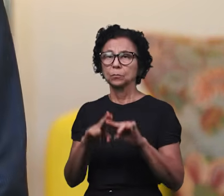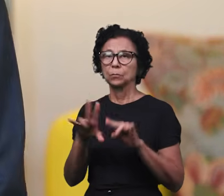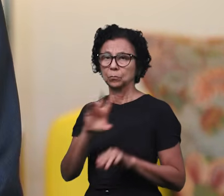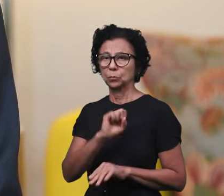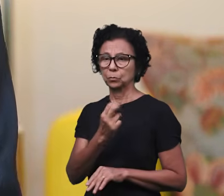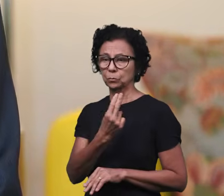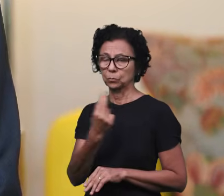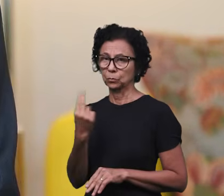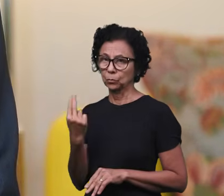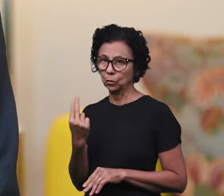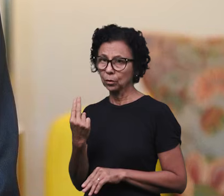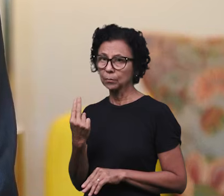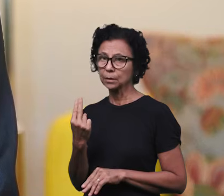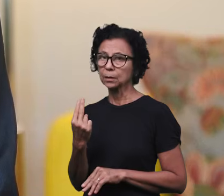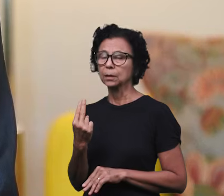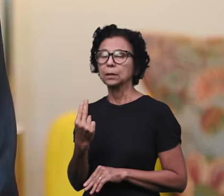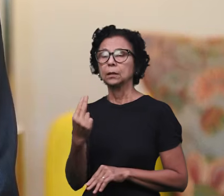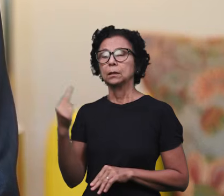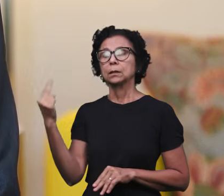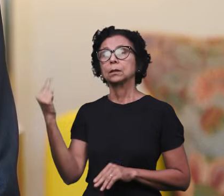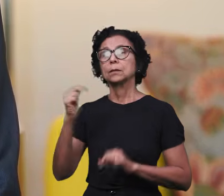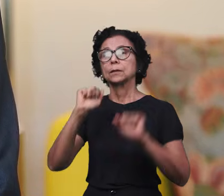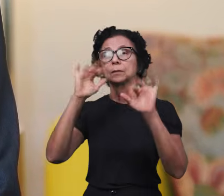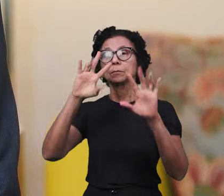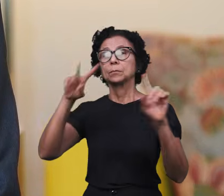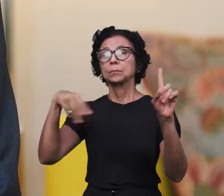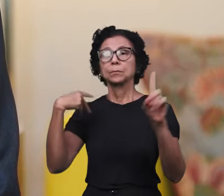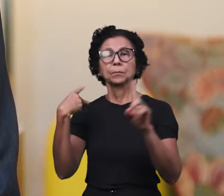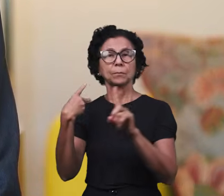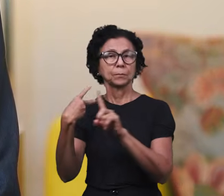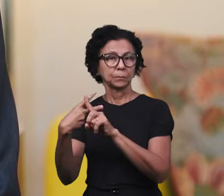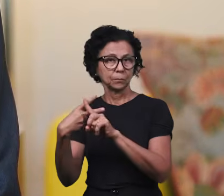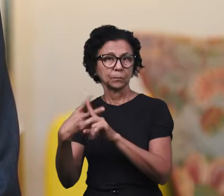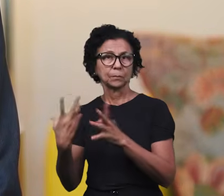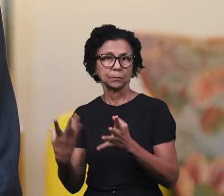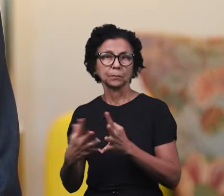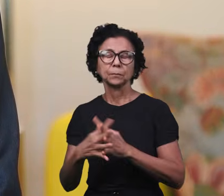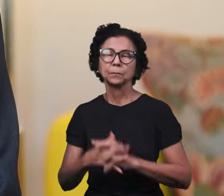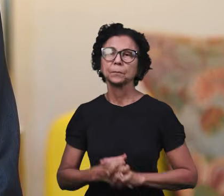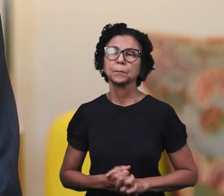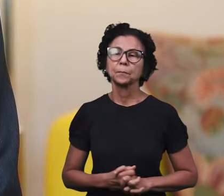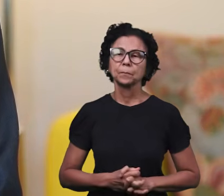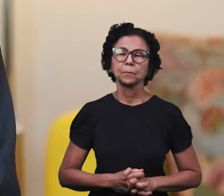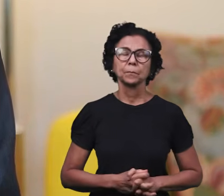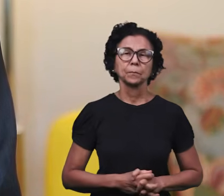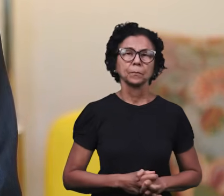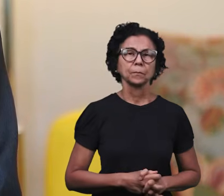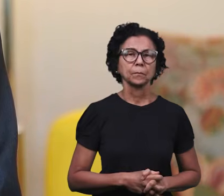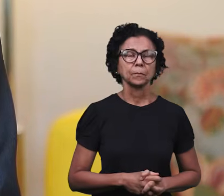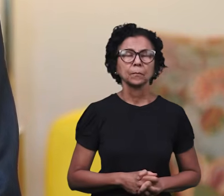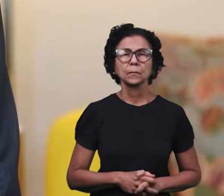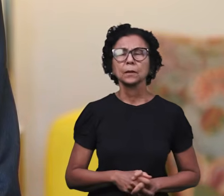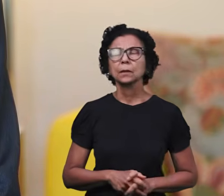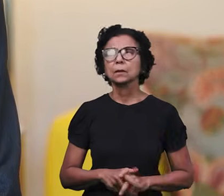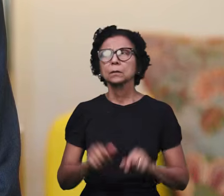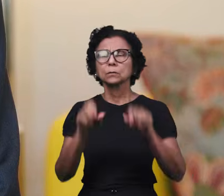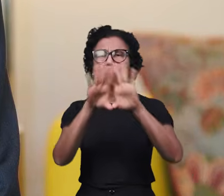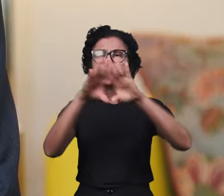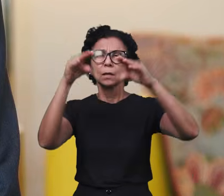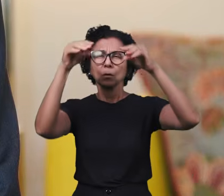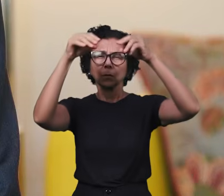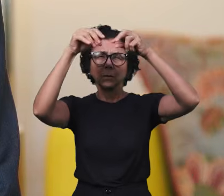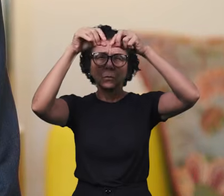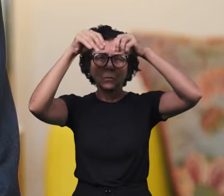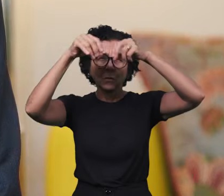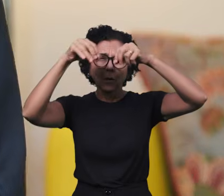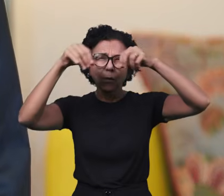Então a gordura da terra é a certeza de uma bênção, amém, digamos, nessa vida. Mas ele coloca também aqui, então, nós vemos o primeiro